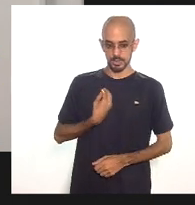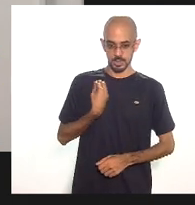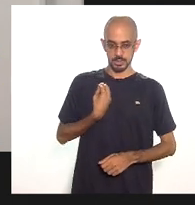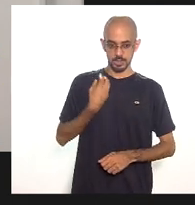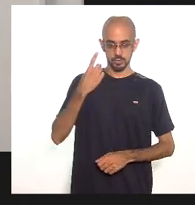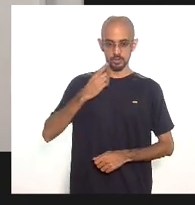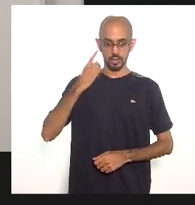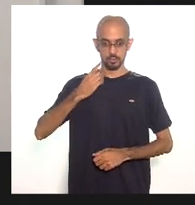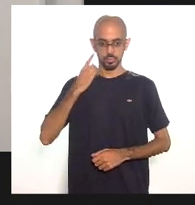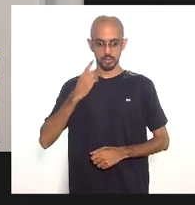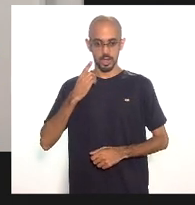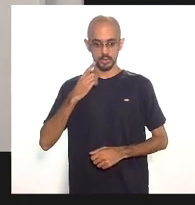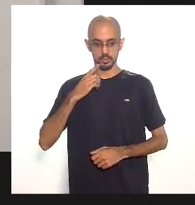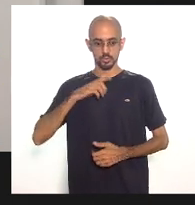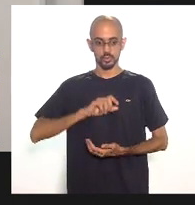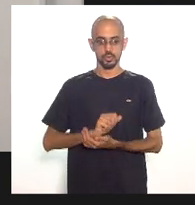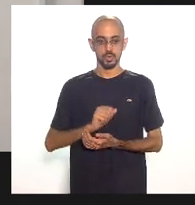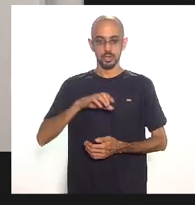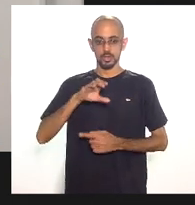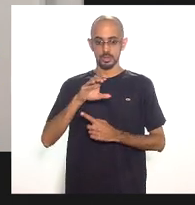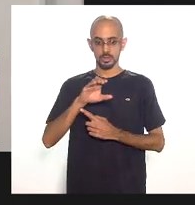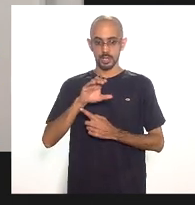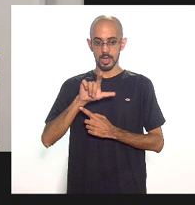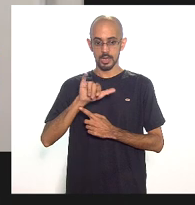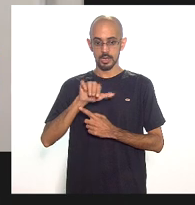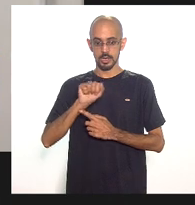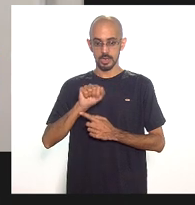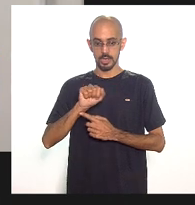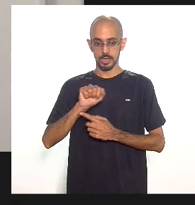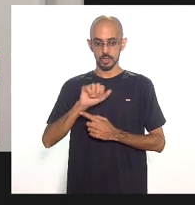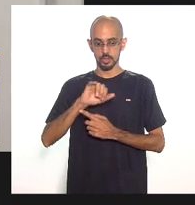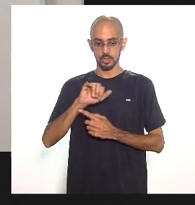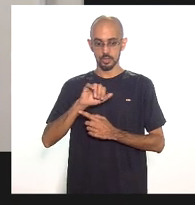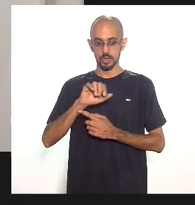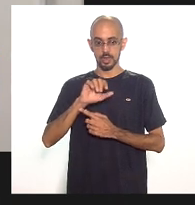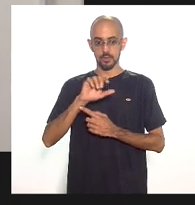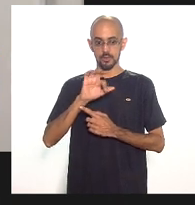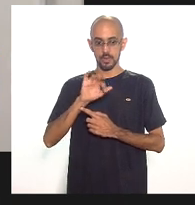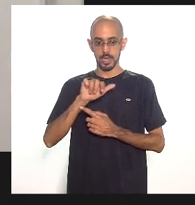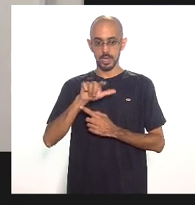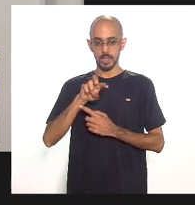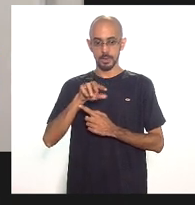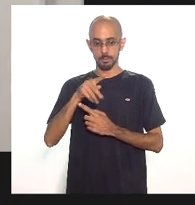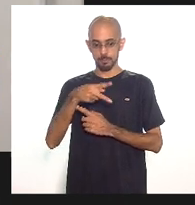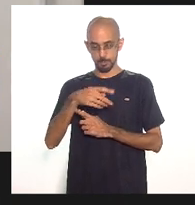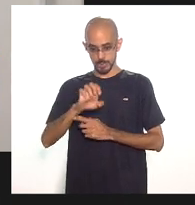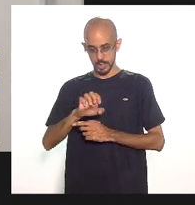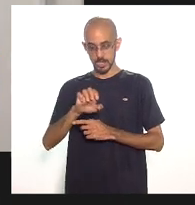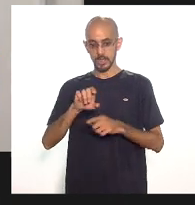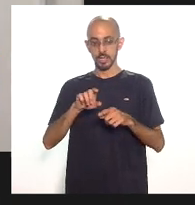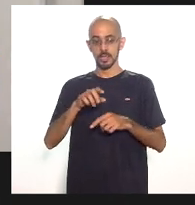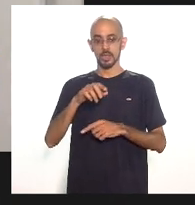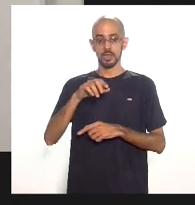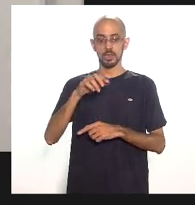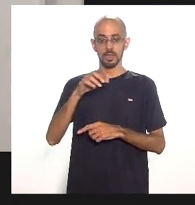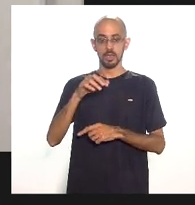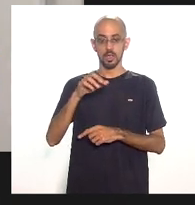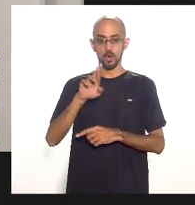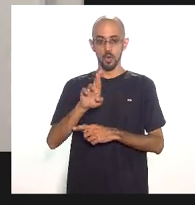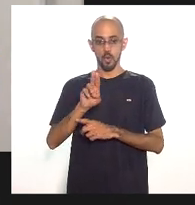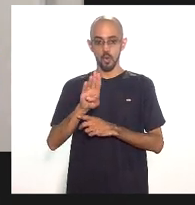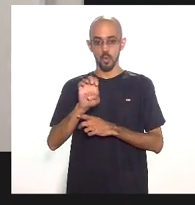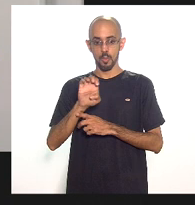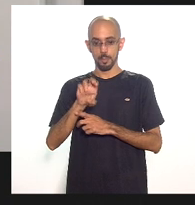senhores deputados Célia Jordão, Felipe Peixoto e Rubens Bontempo, e